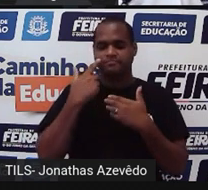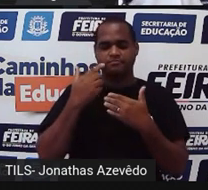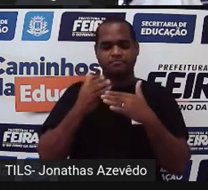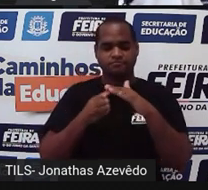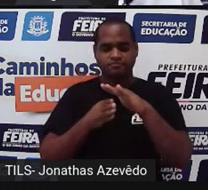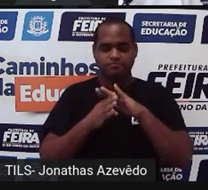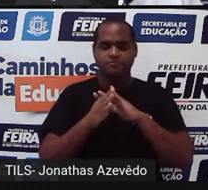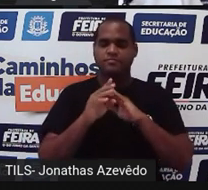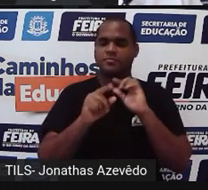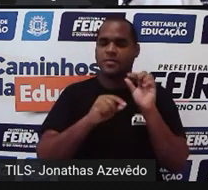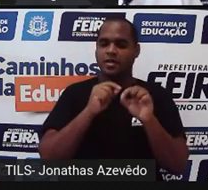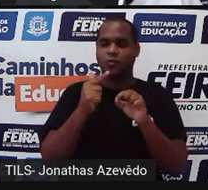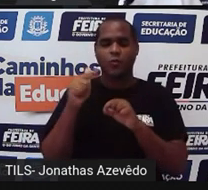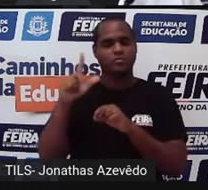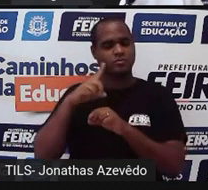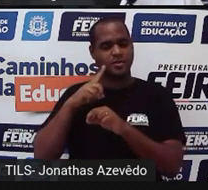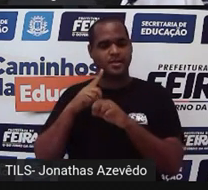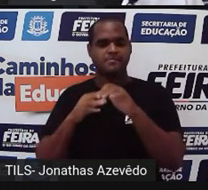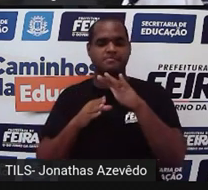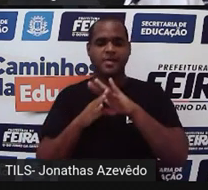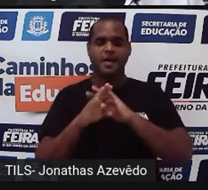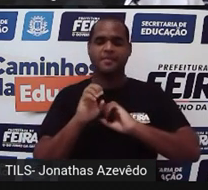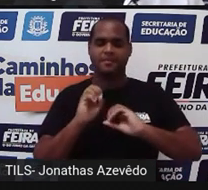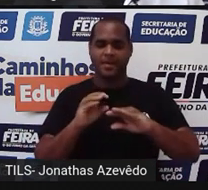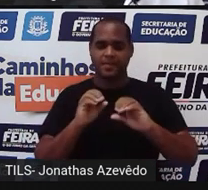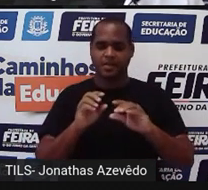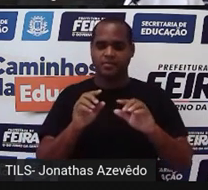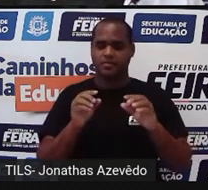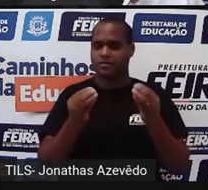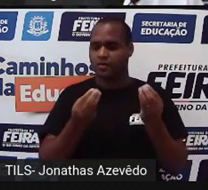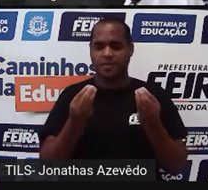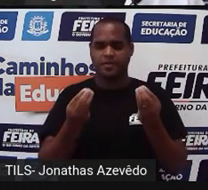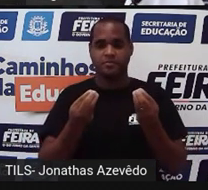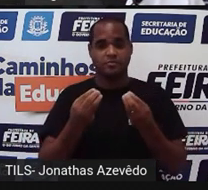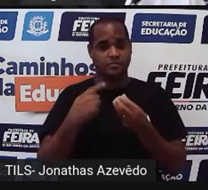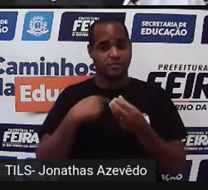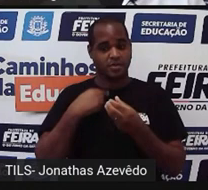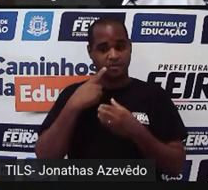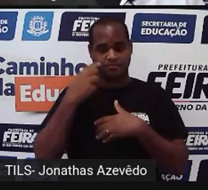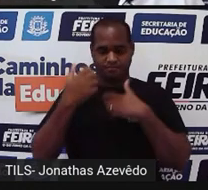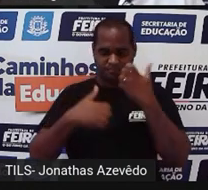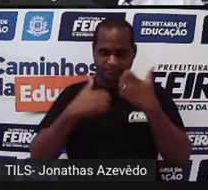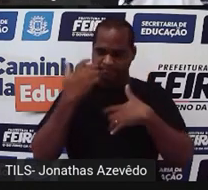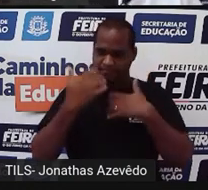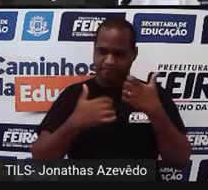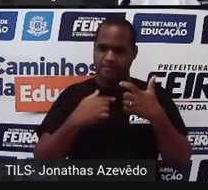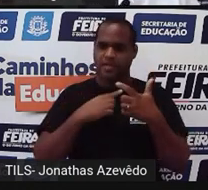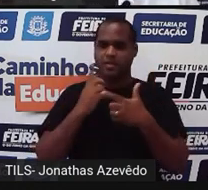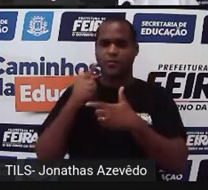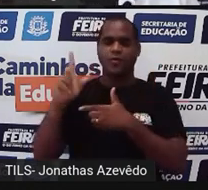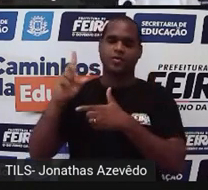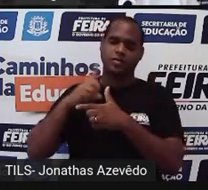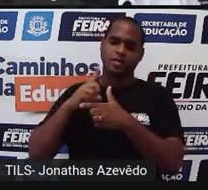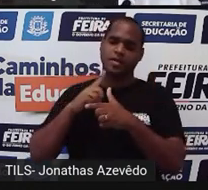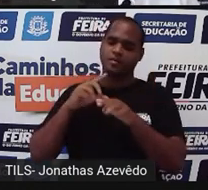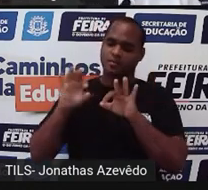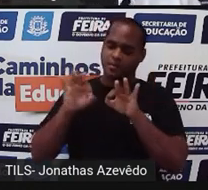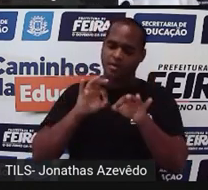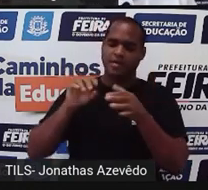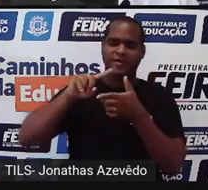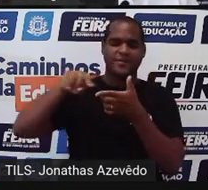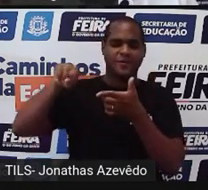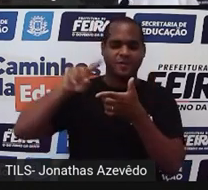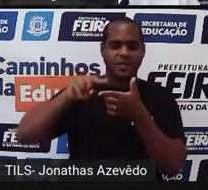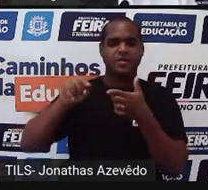em outro momento da aula, tá bom? Que é o que eu já venho dizendo, Uma outra forma de resolver o problema,